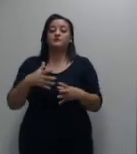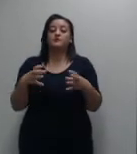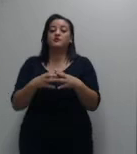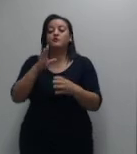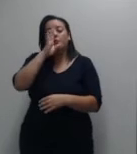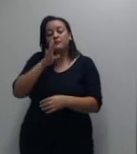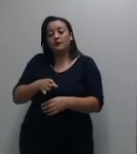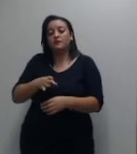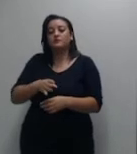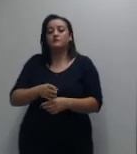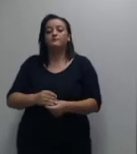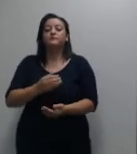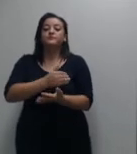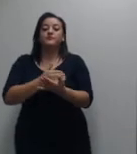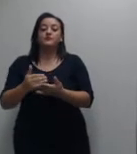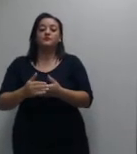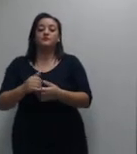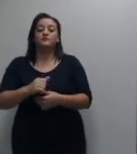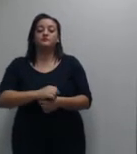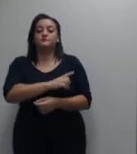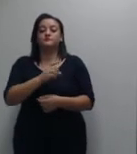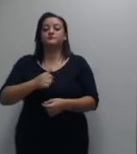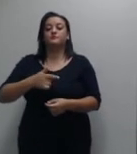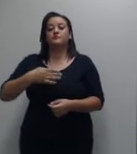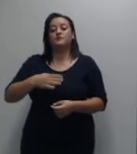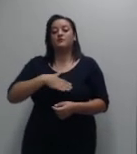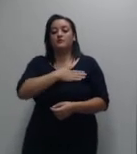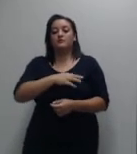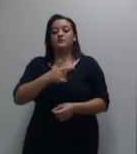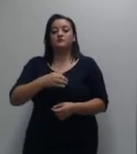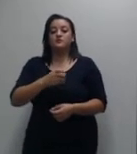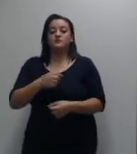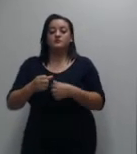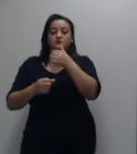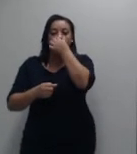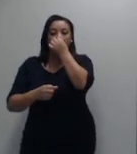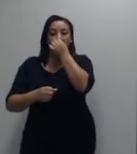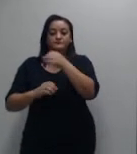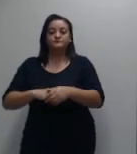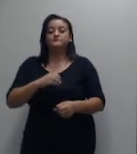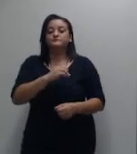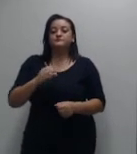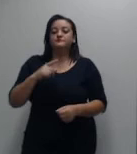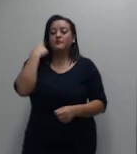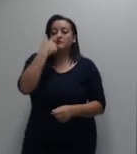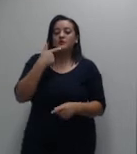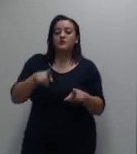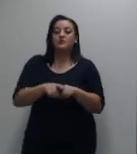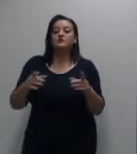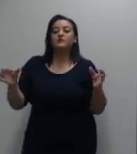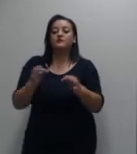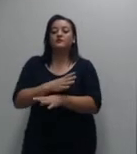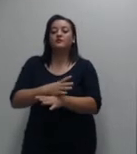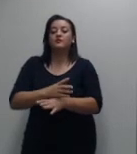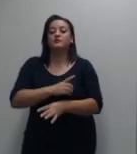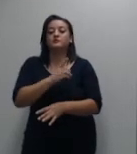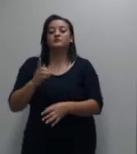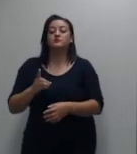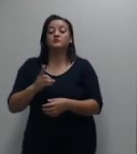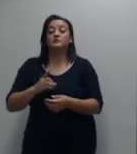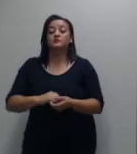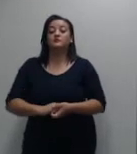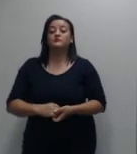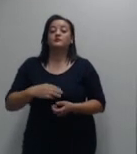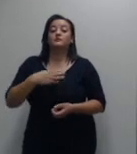com início no dia24 de agosto delimitou as horas Eterno dia dia